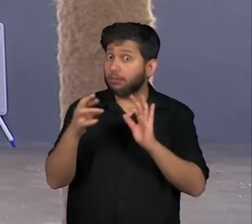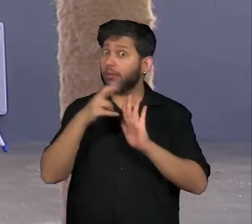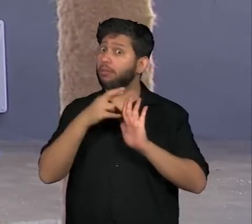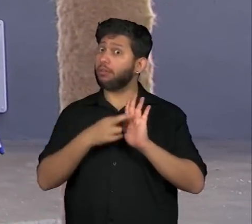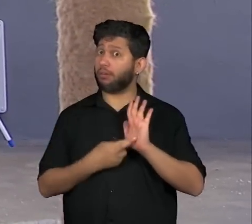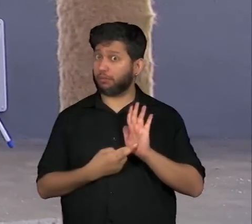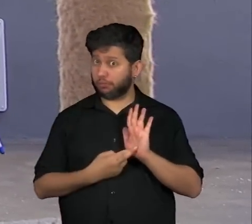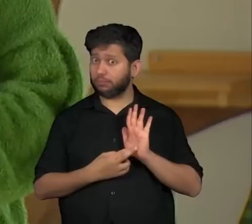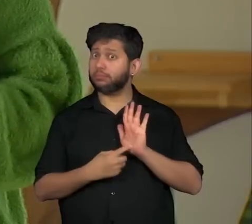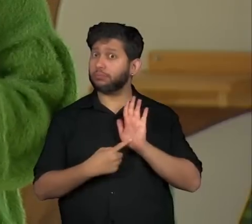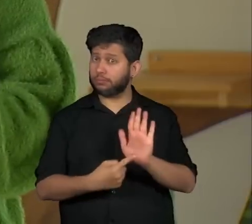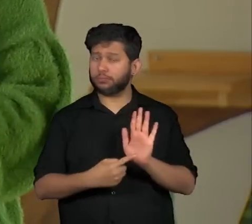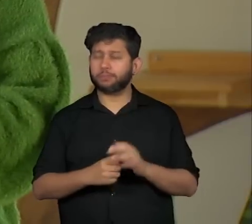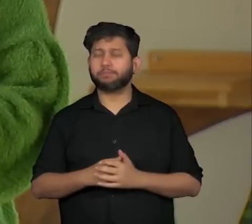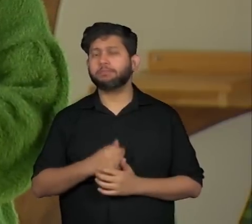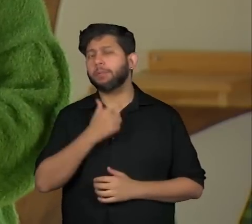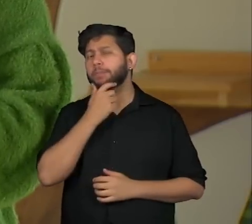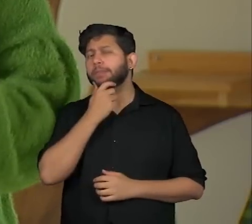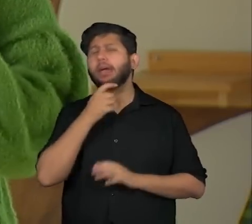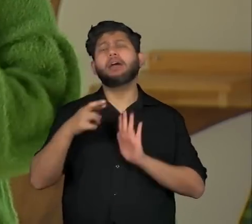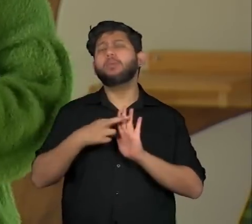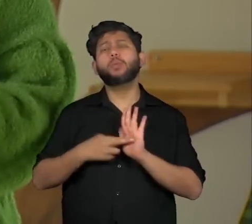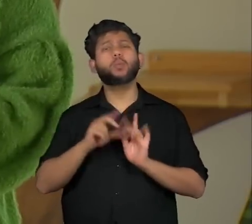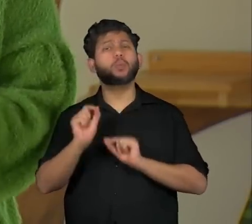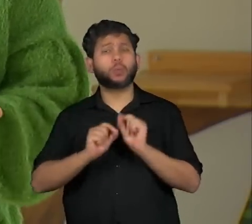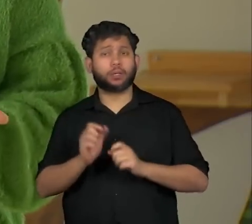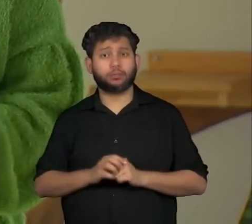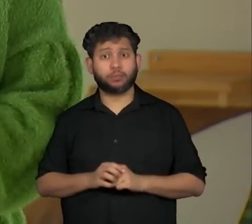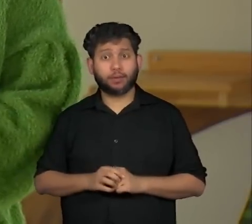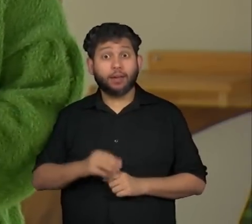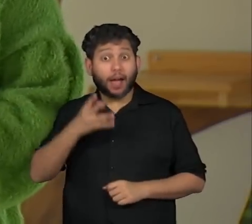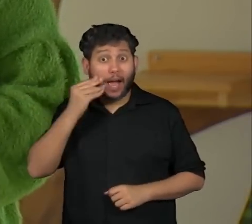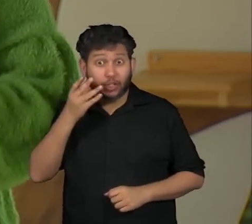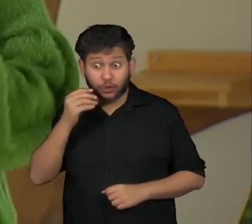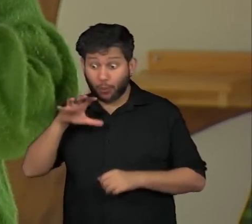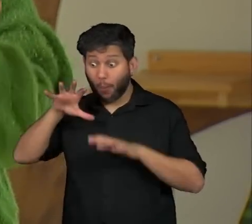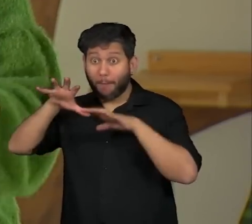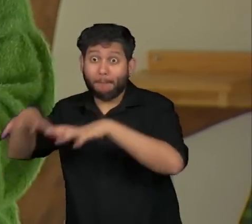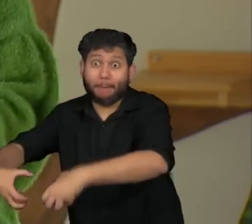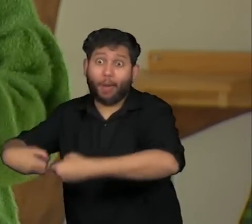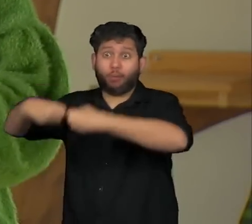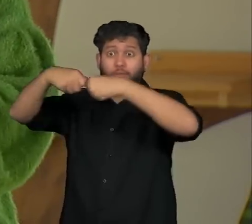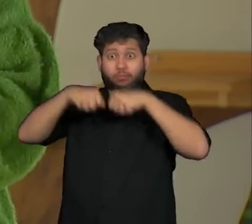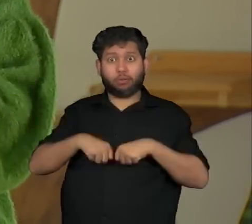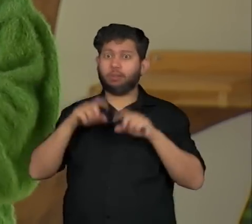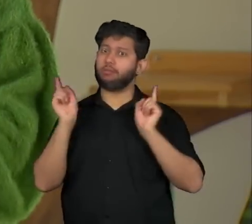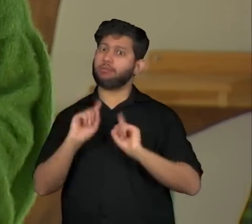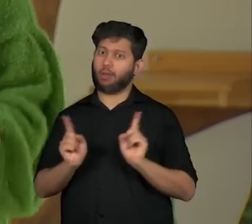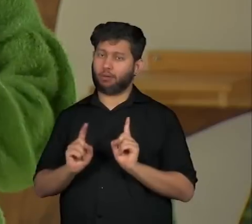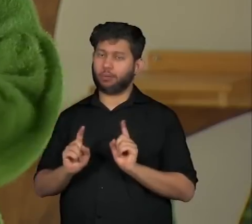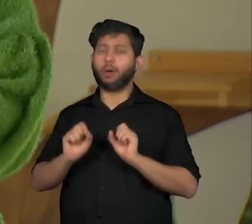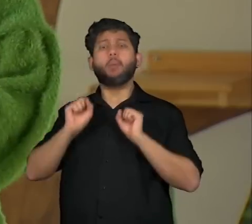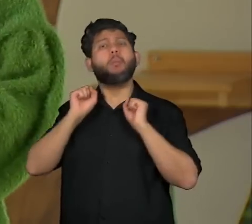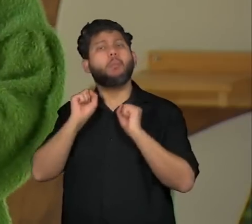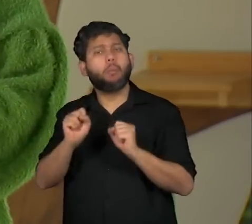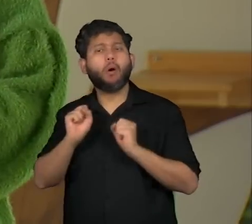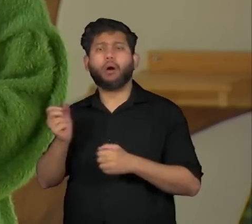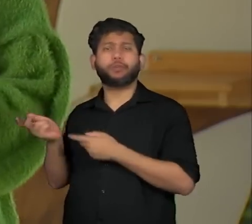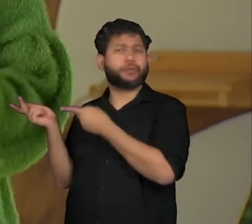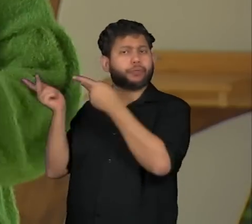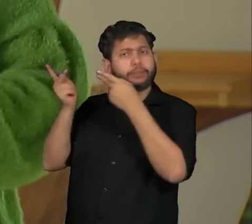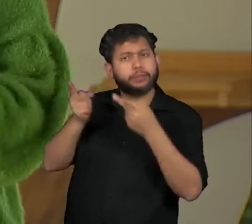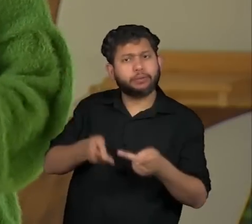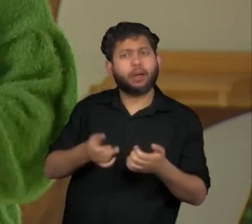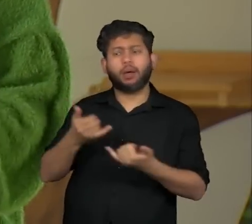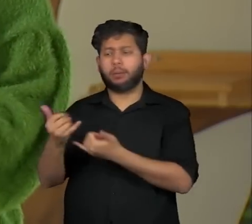regras. As regras são basicamente não poder pegar o gatinho no colo, então você pode vir, pode brincar com ele, a gente pede para não tirar os gatinhos do